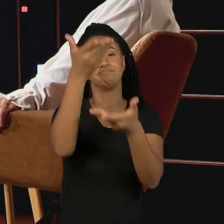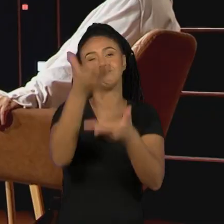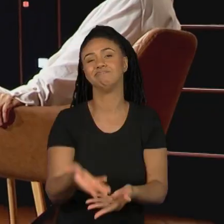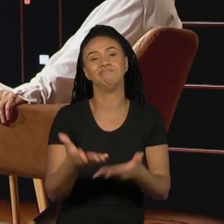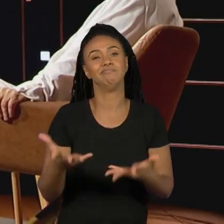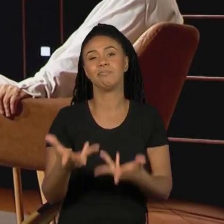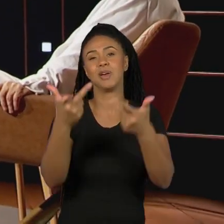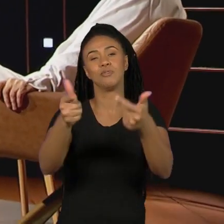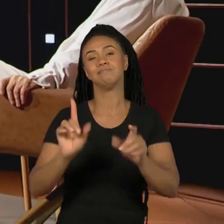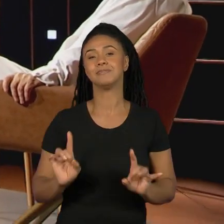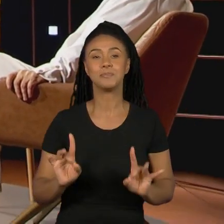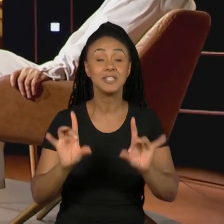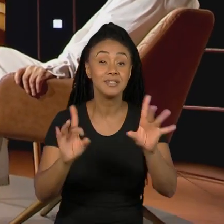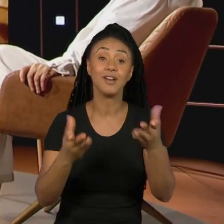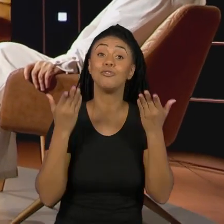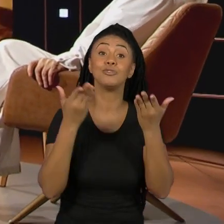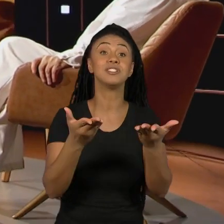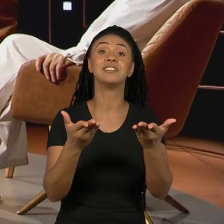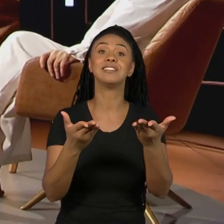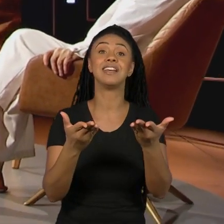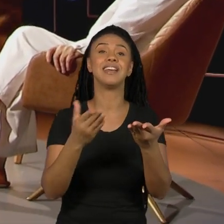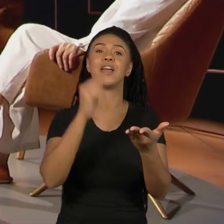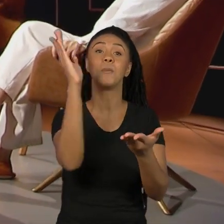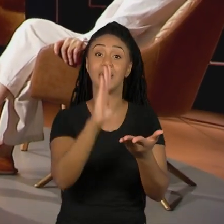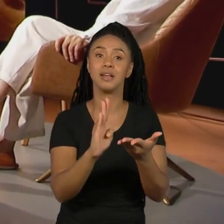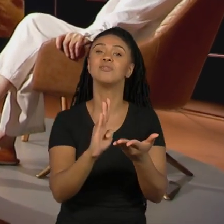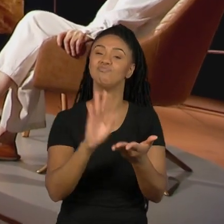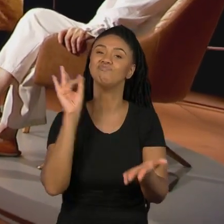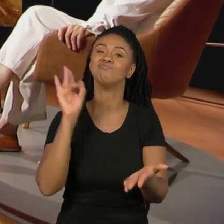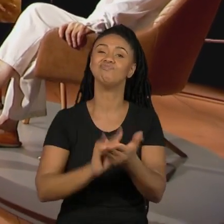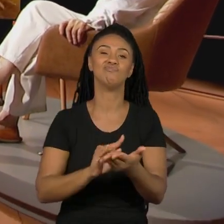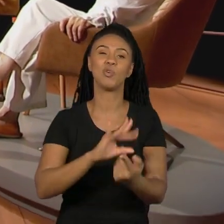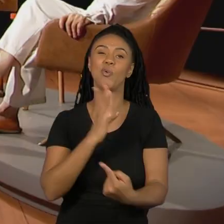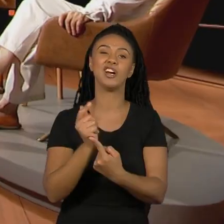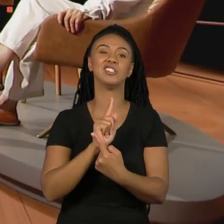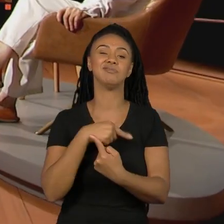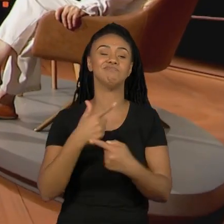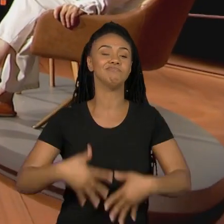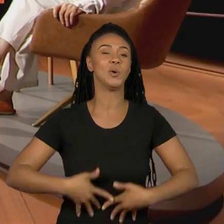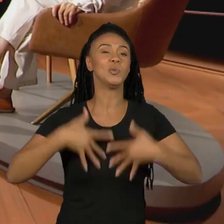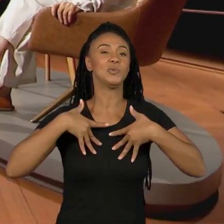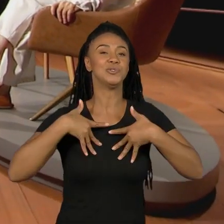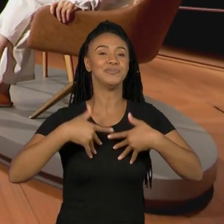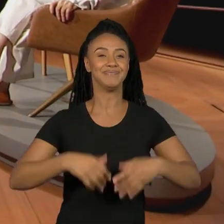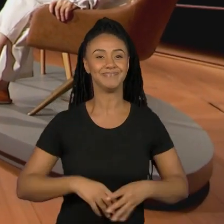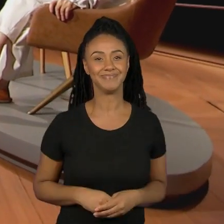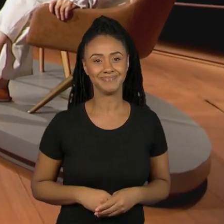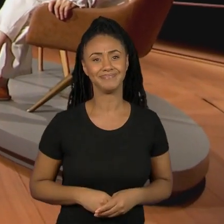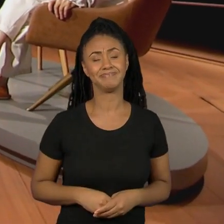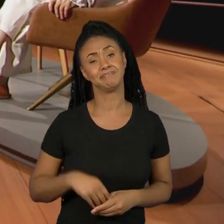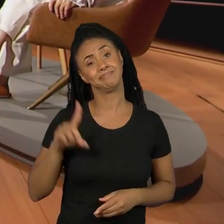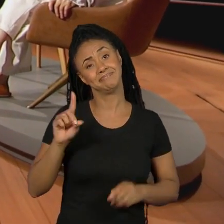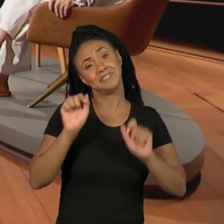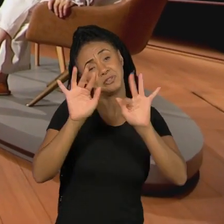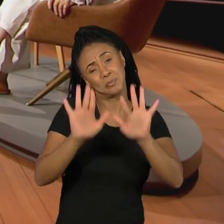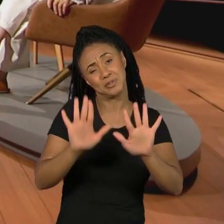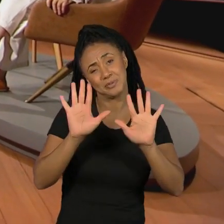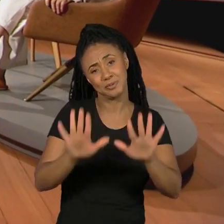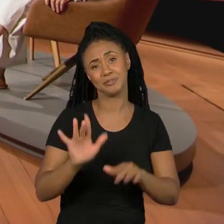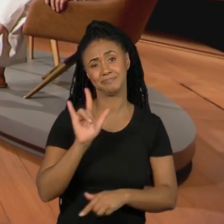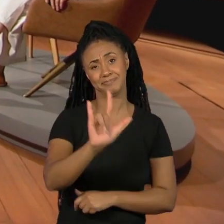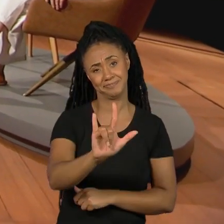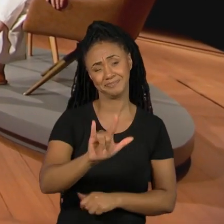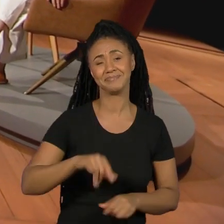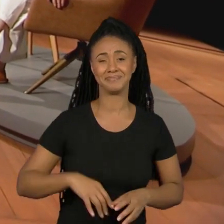Você é especial. Você é um orgulho para o Brasil. Um artista único. Deus te abençoe muito. Te